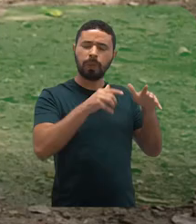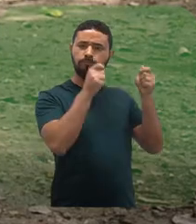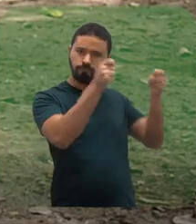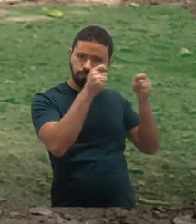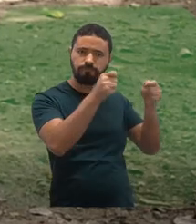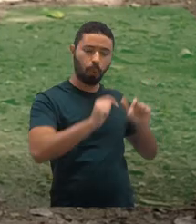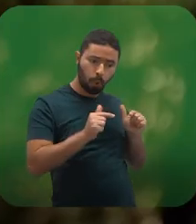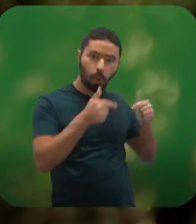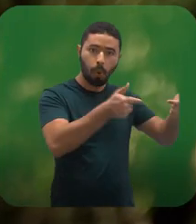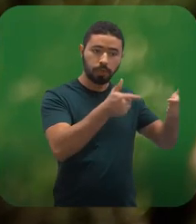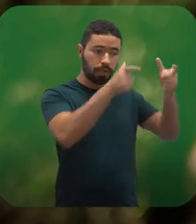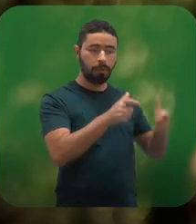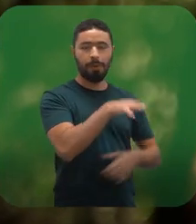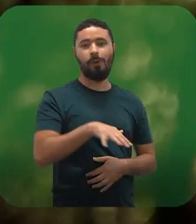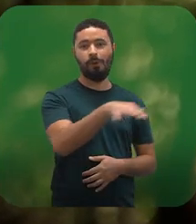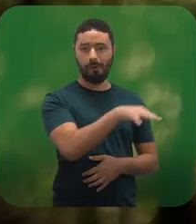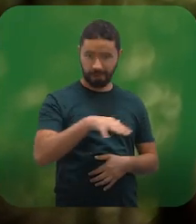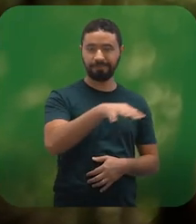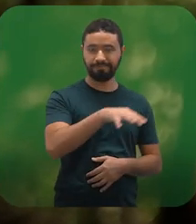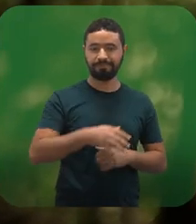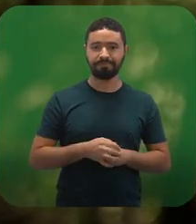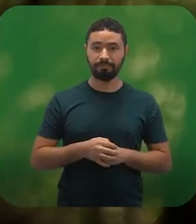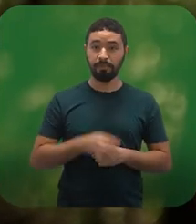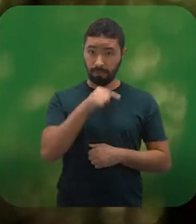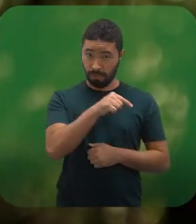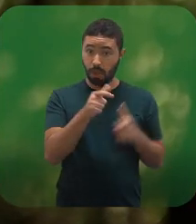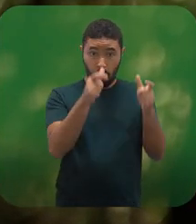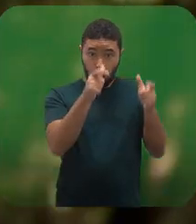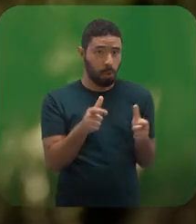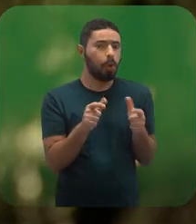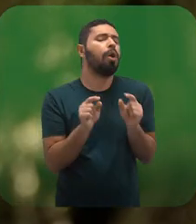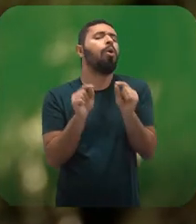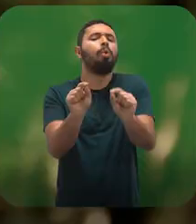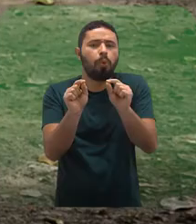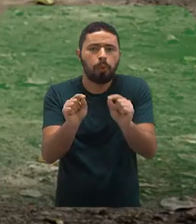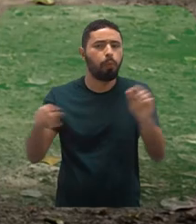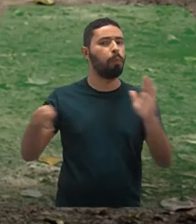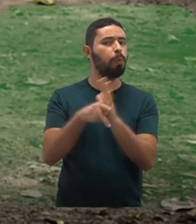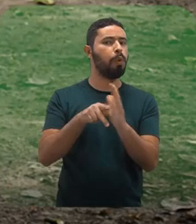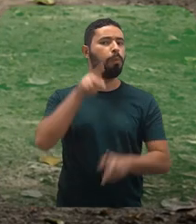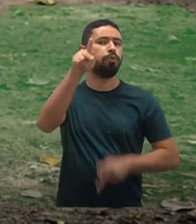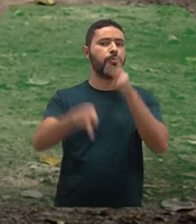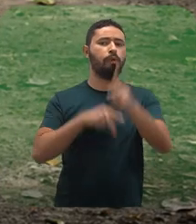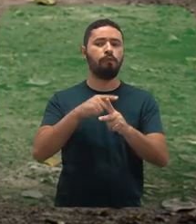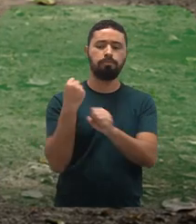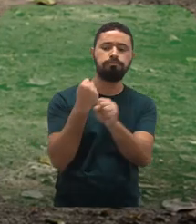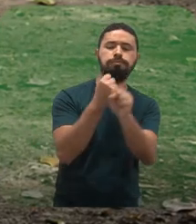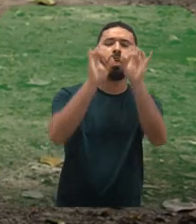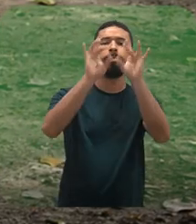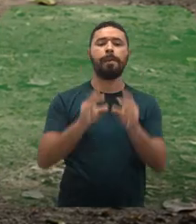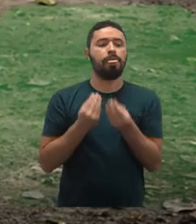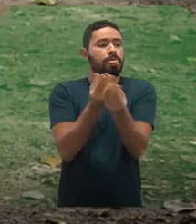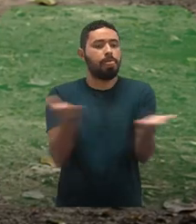por esse espaço. Esse espaço é um espaço do povo, feito para o povo, não só indígena, não